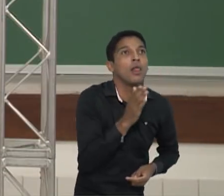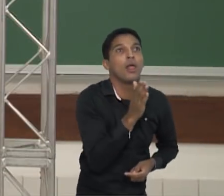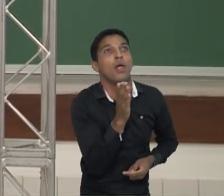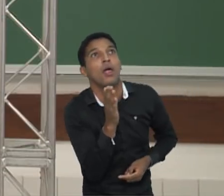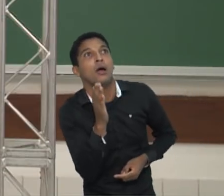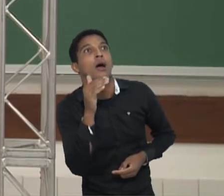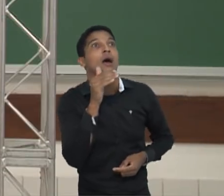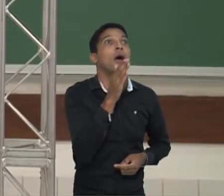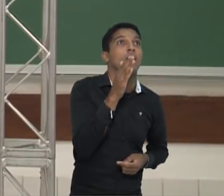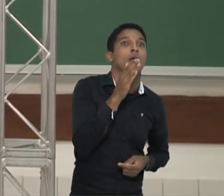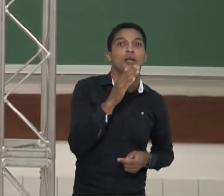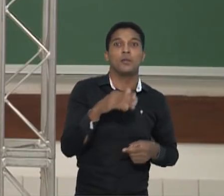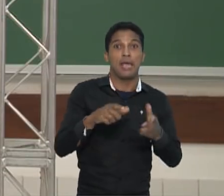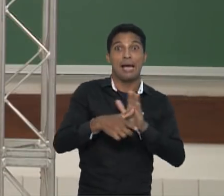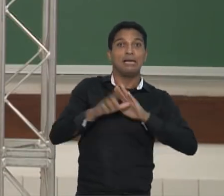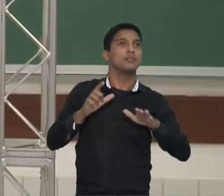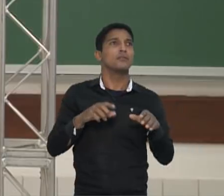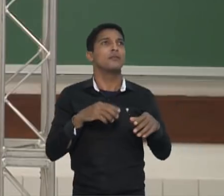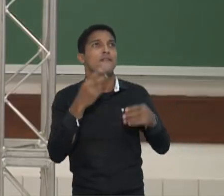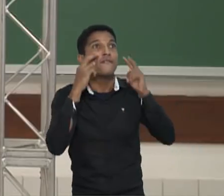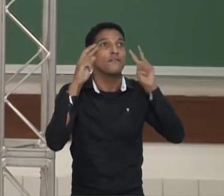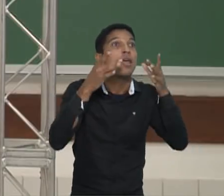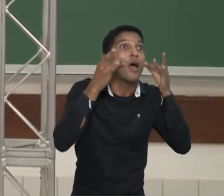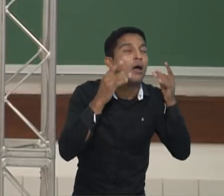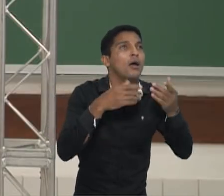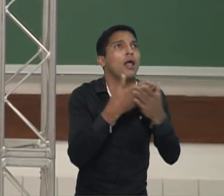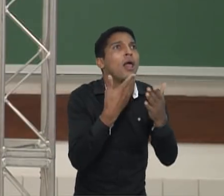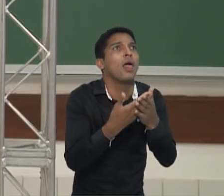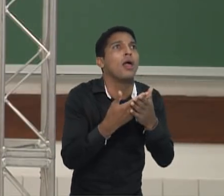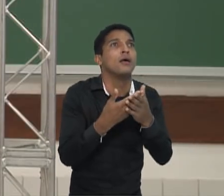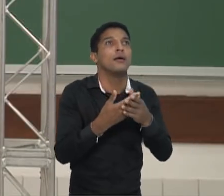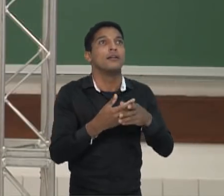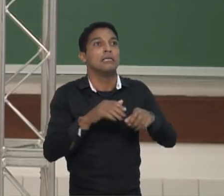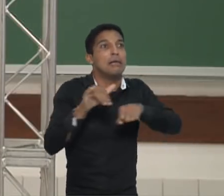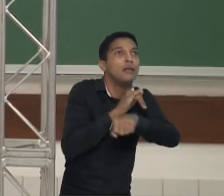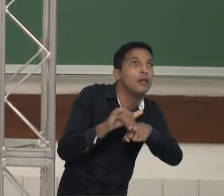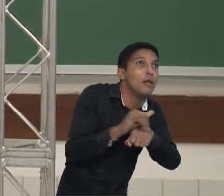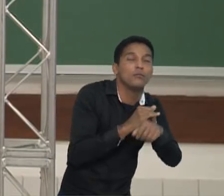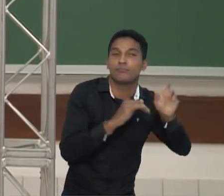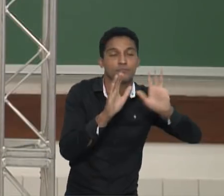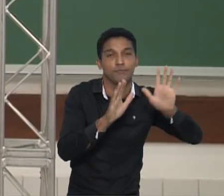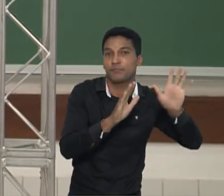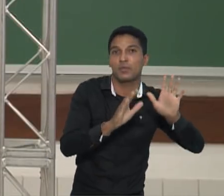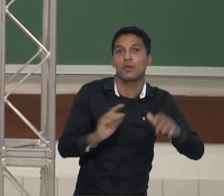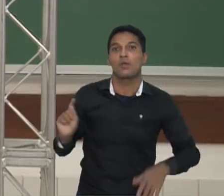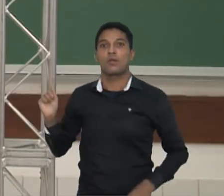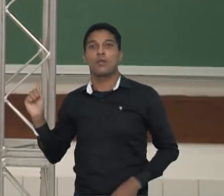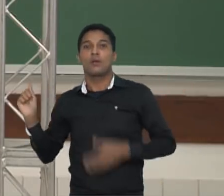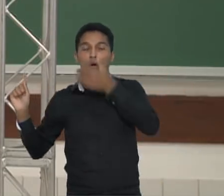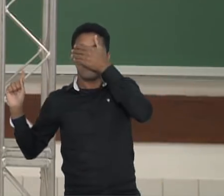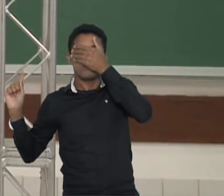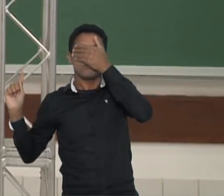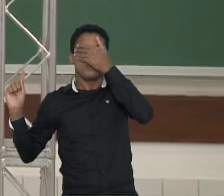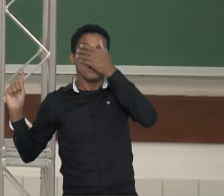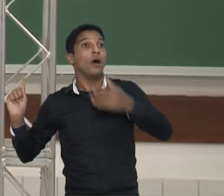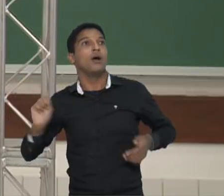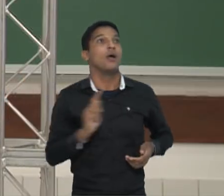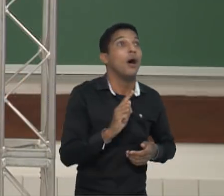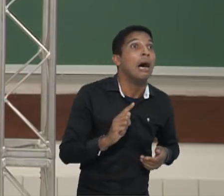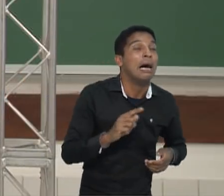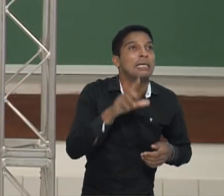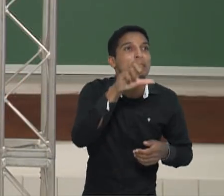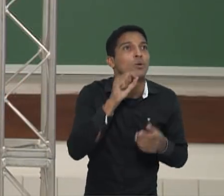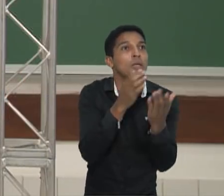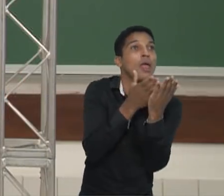tempo de estudar e desenhar o melhor caminho. Na hora, ele tem que escolher esse